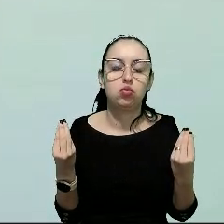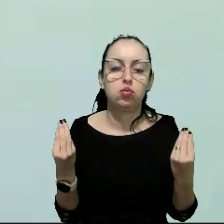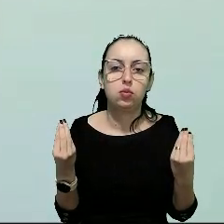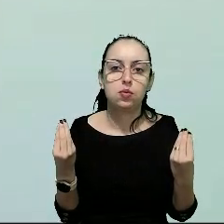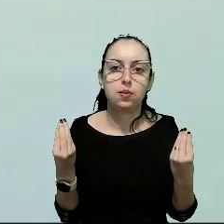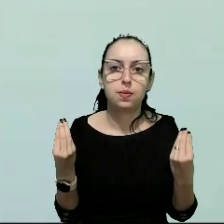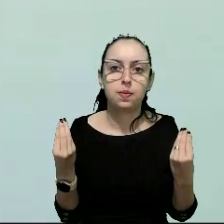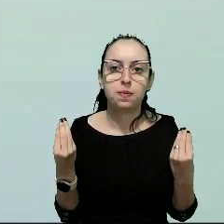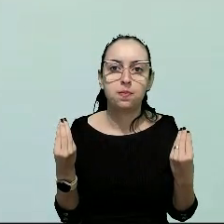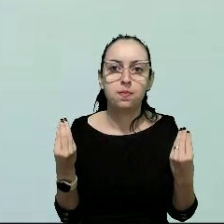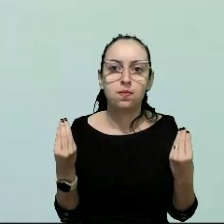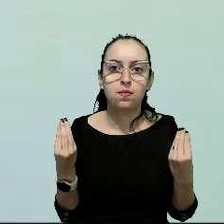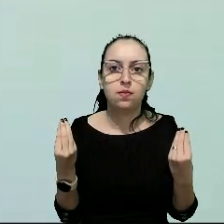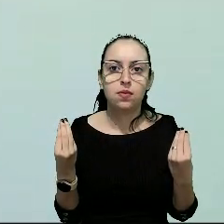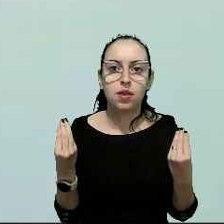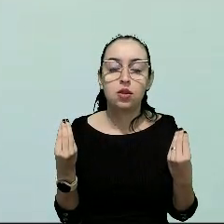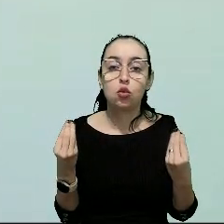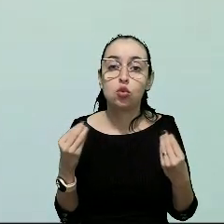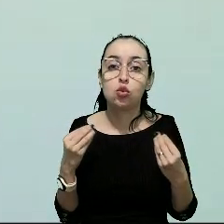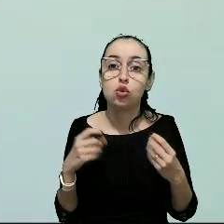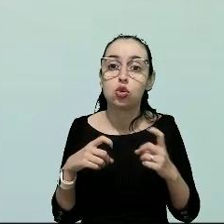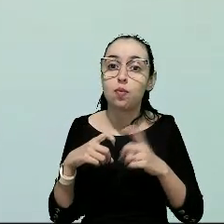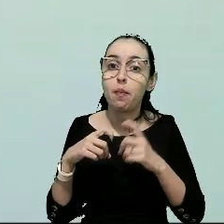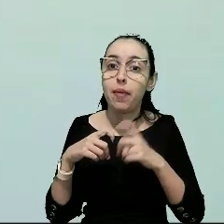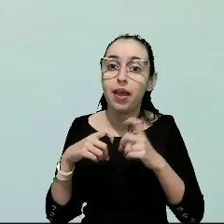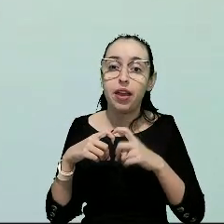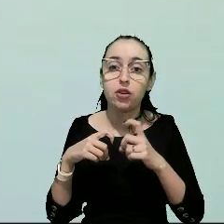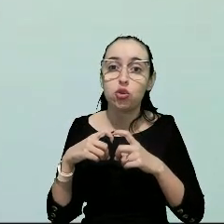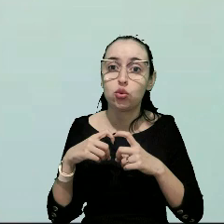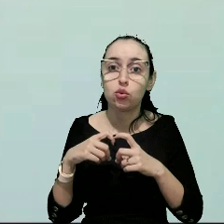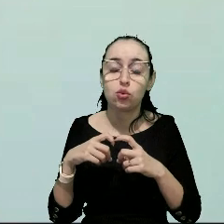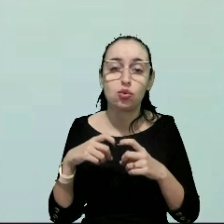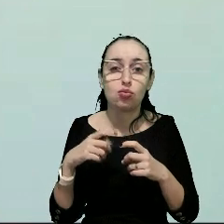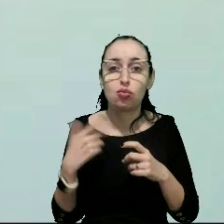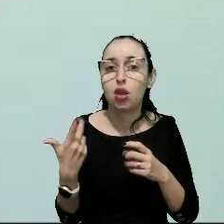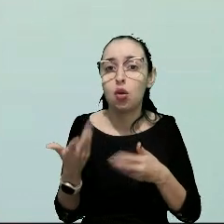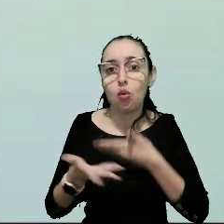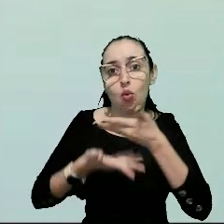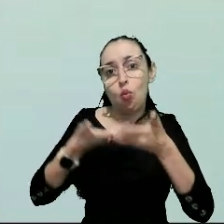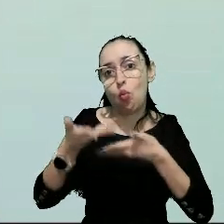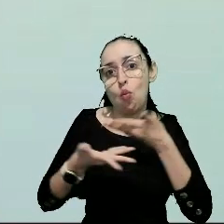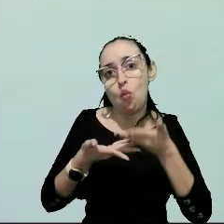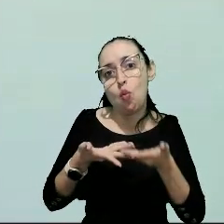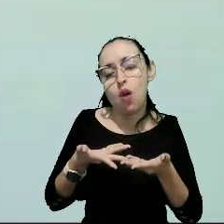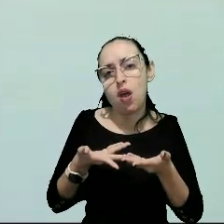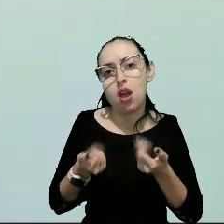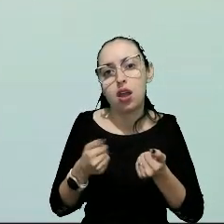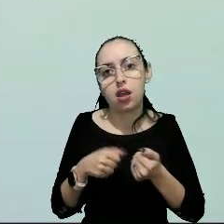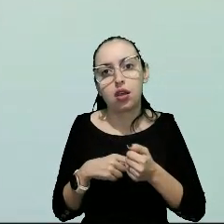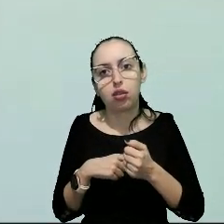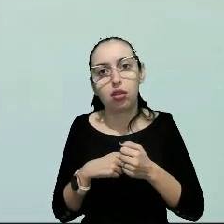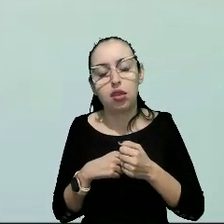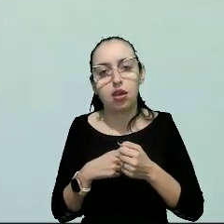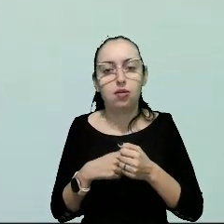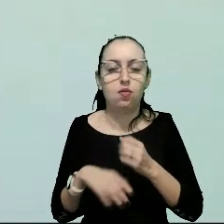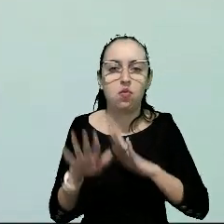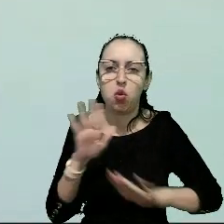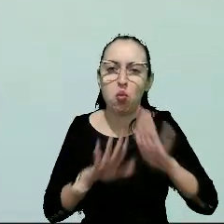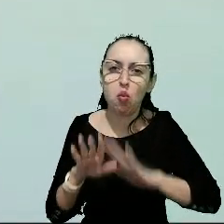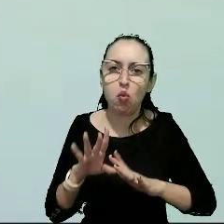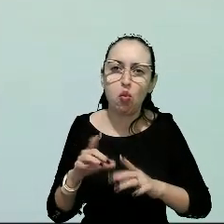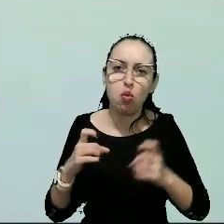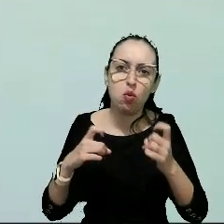muitos, e os médicos não tratam como se eles fossem